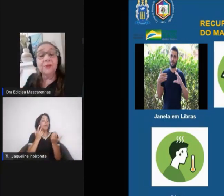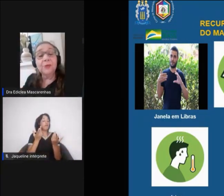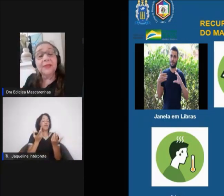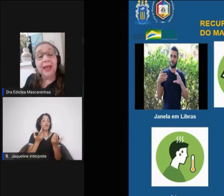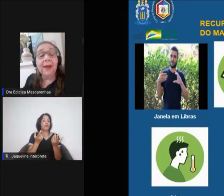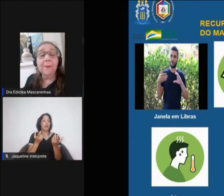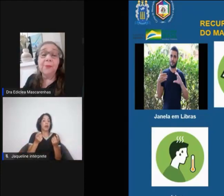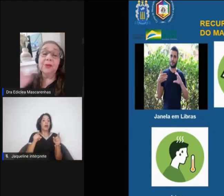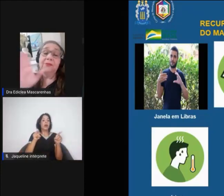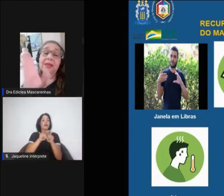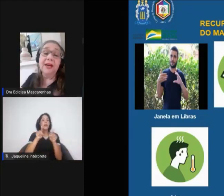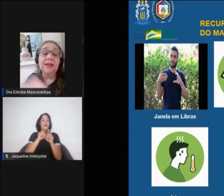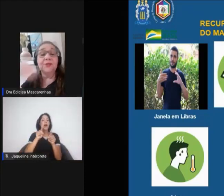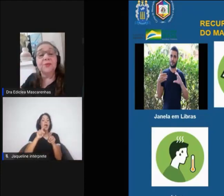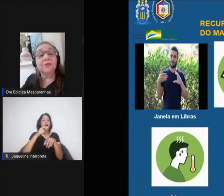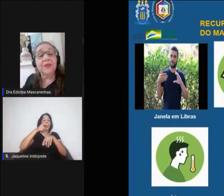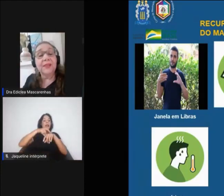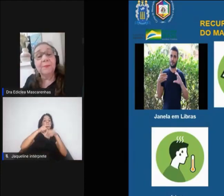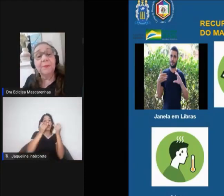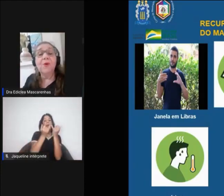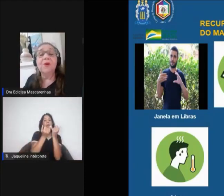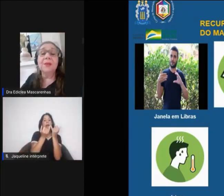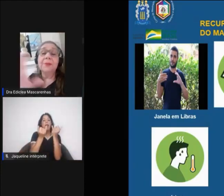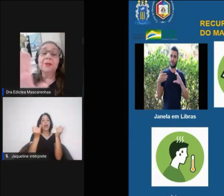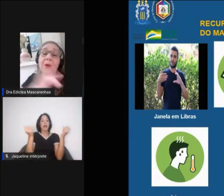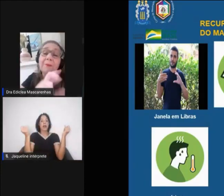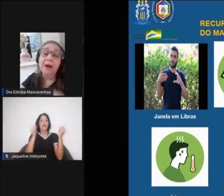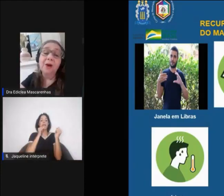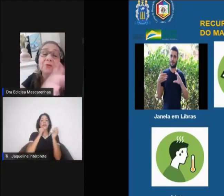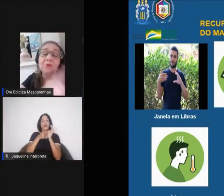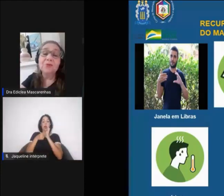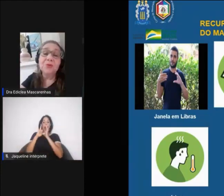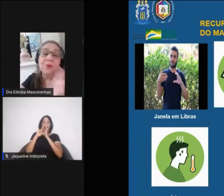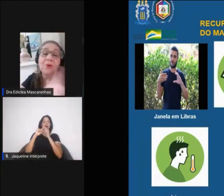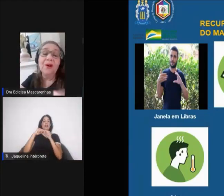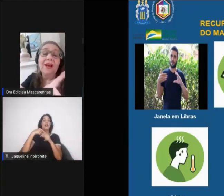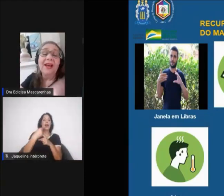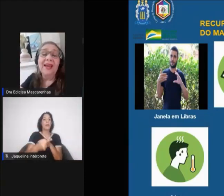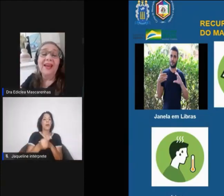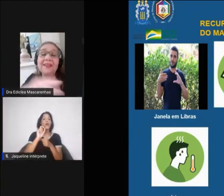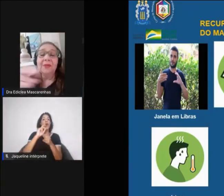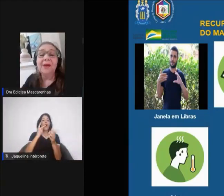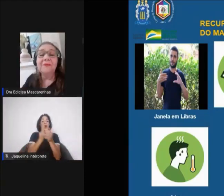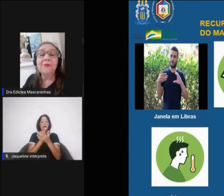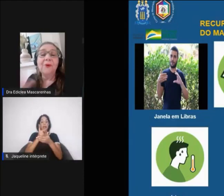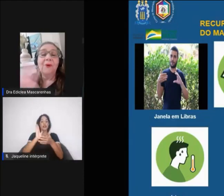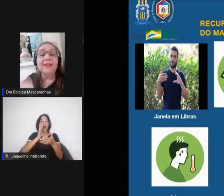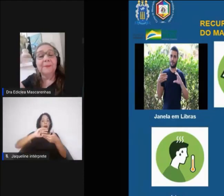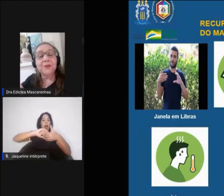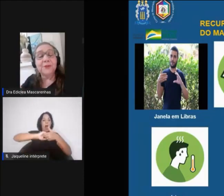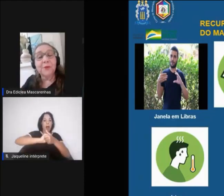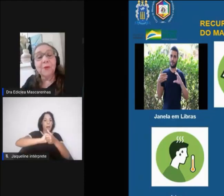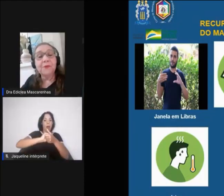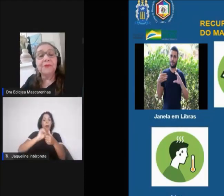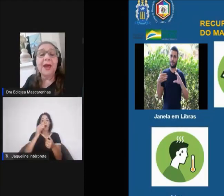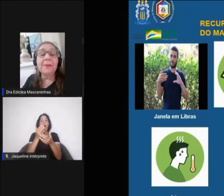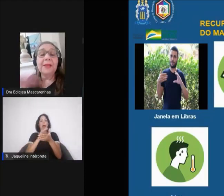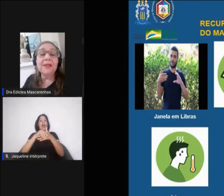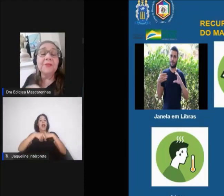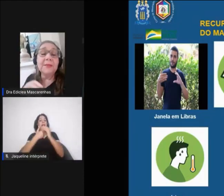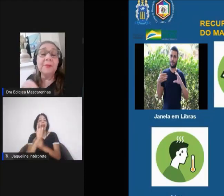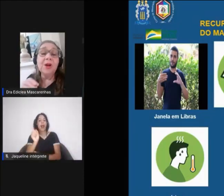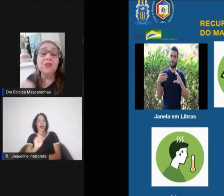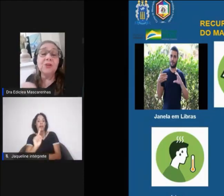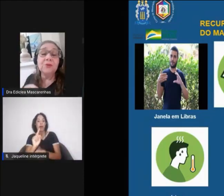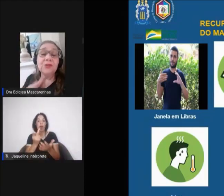uma linha do tempo, que vem antes, do que vem depois, apertou a mão, não usou, não lavou, aí depois ficou com febre.